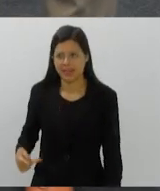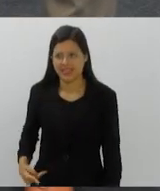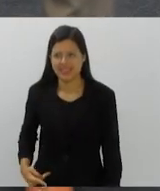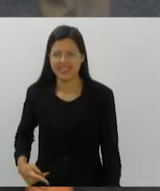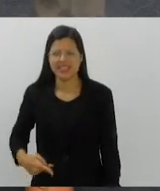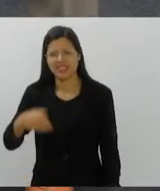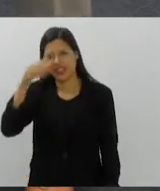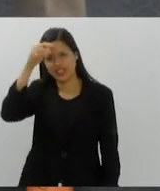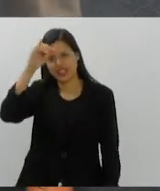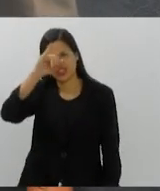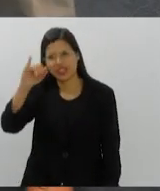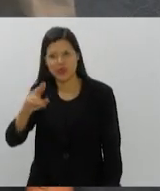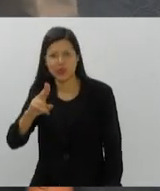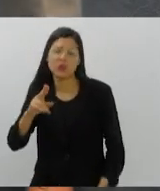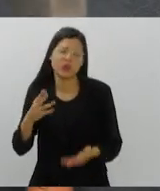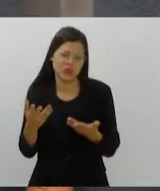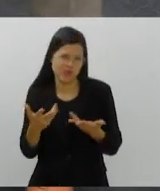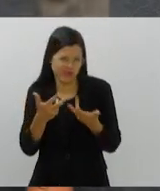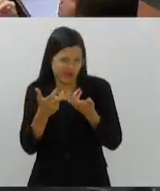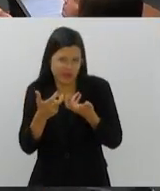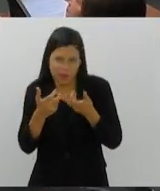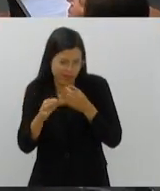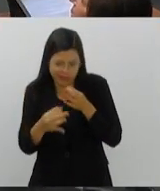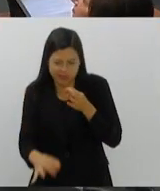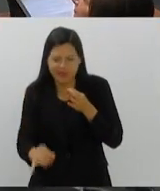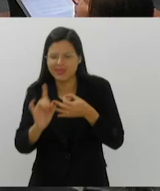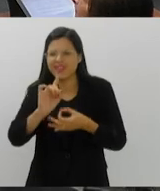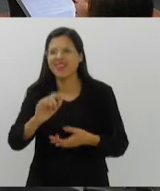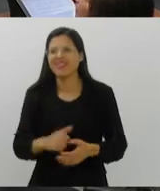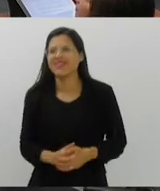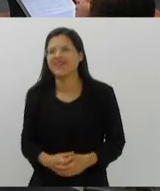Tia Ju, viu que eu não fui muito extensivo.